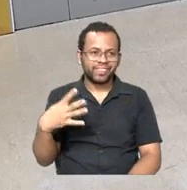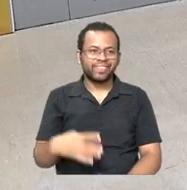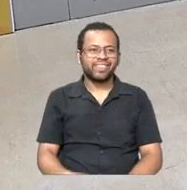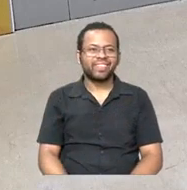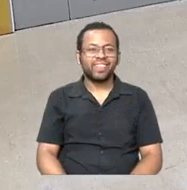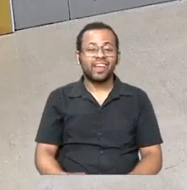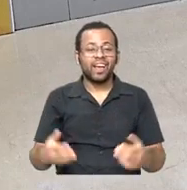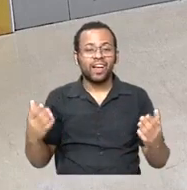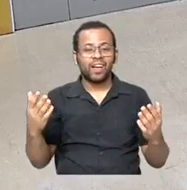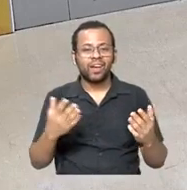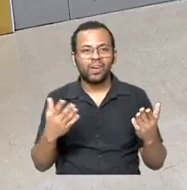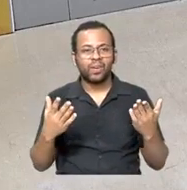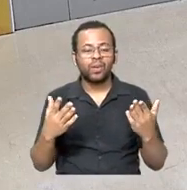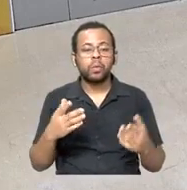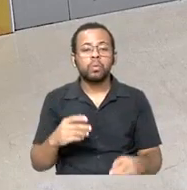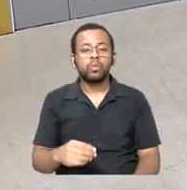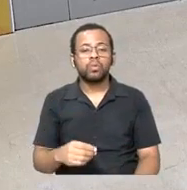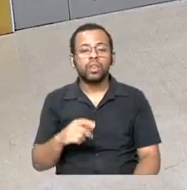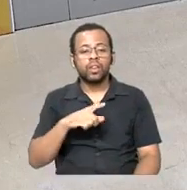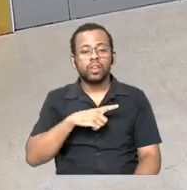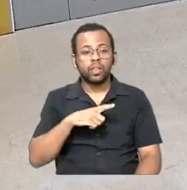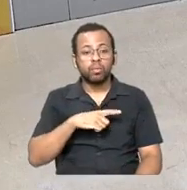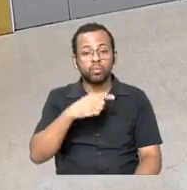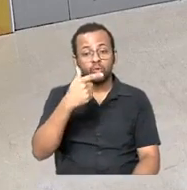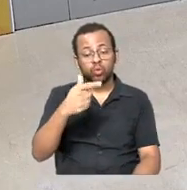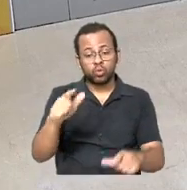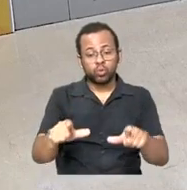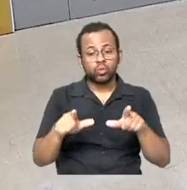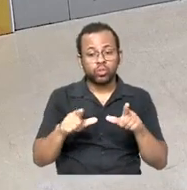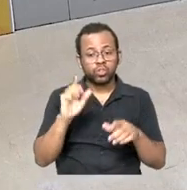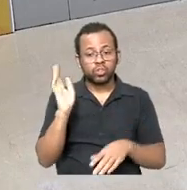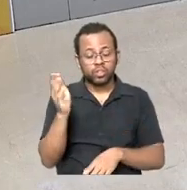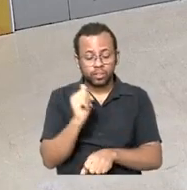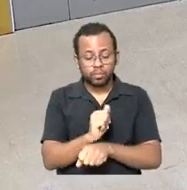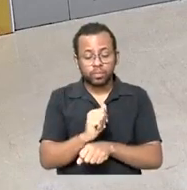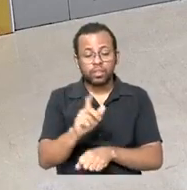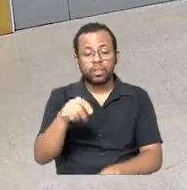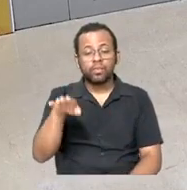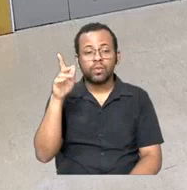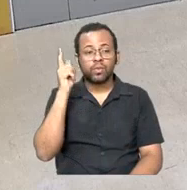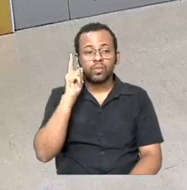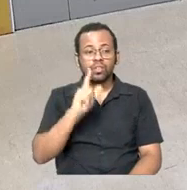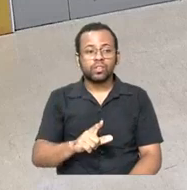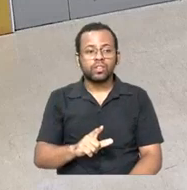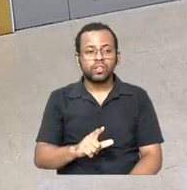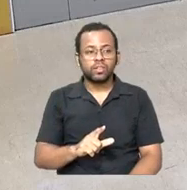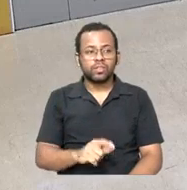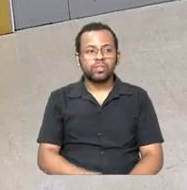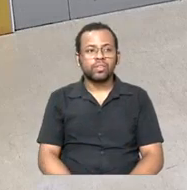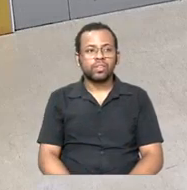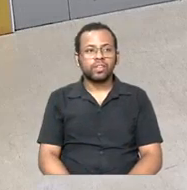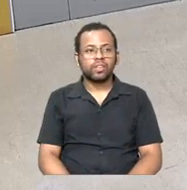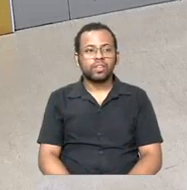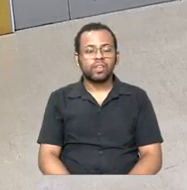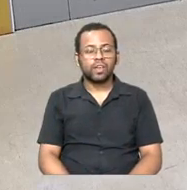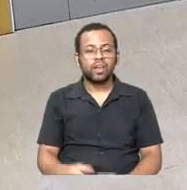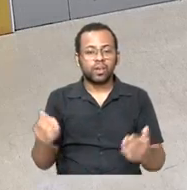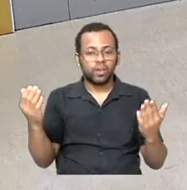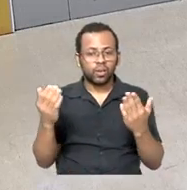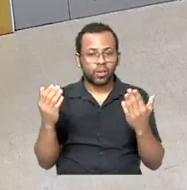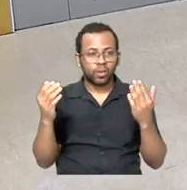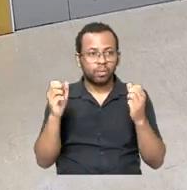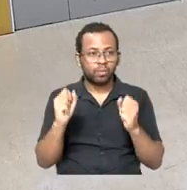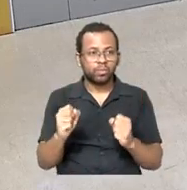colocou já uma disputa tá temos dois títulos aí disputando para ver quem vai levar a Honda Biz no terceiro prêmio já foram